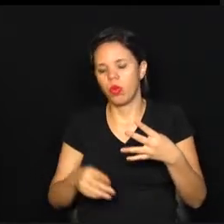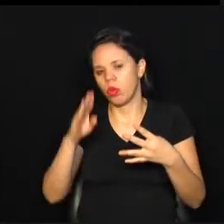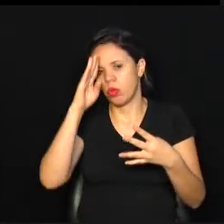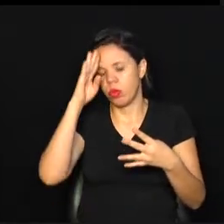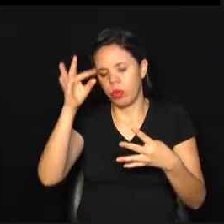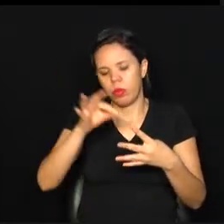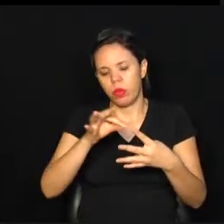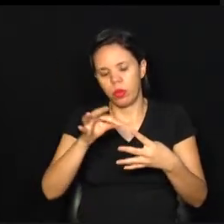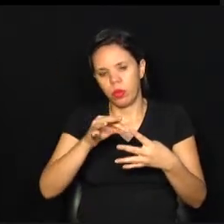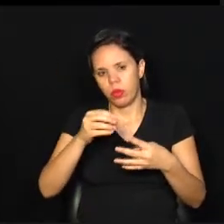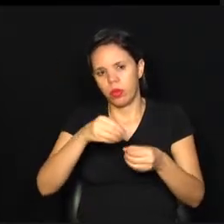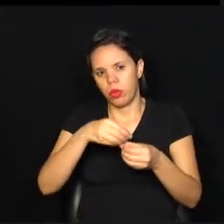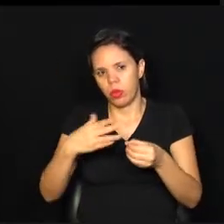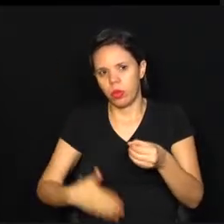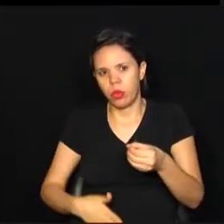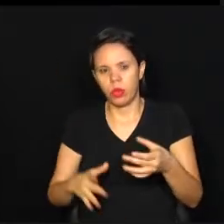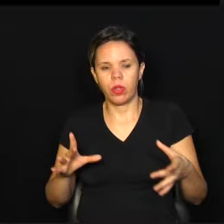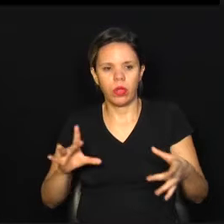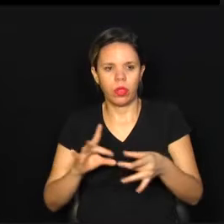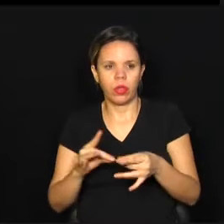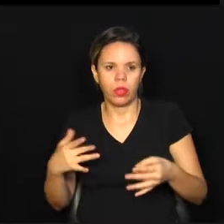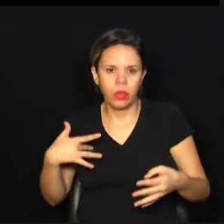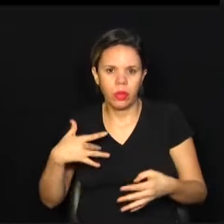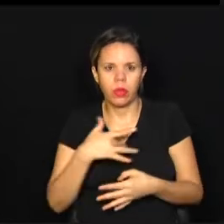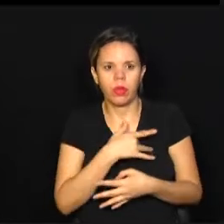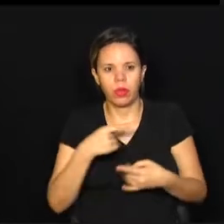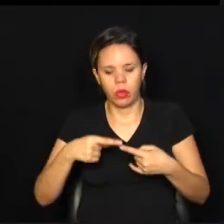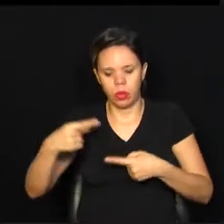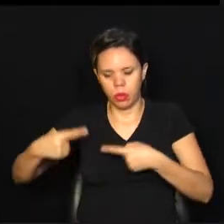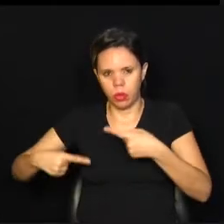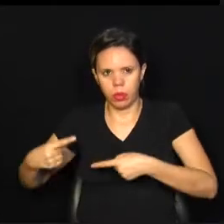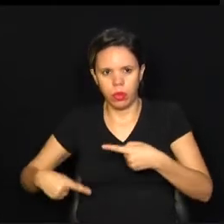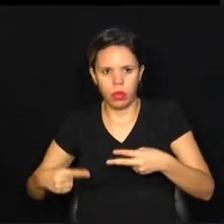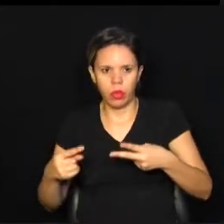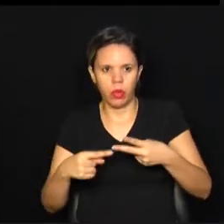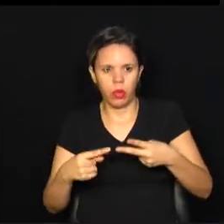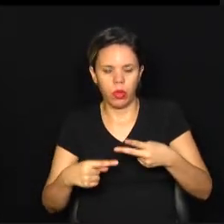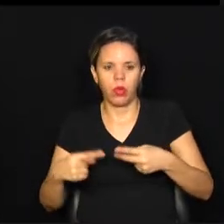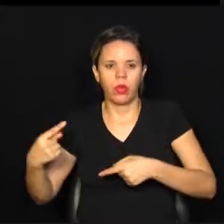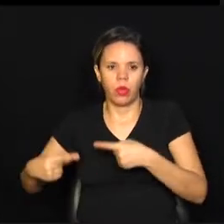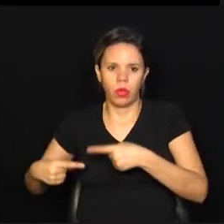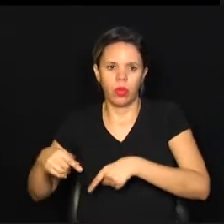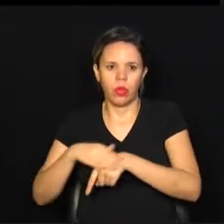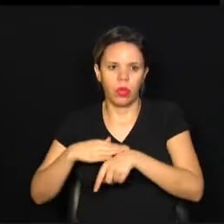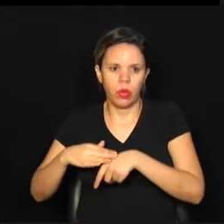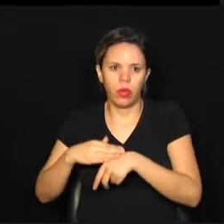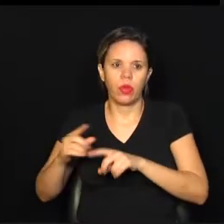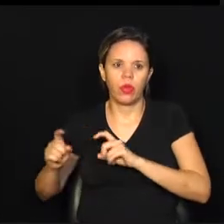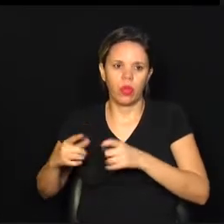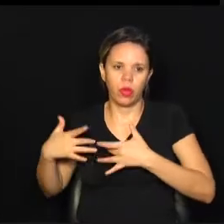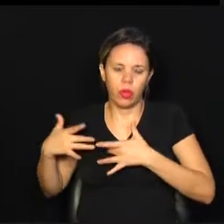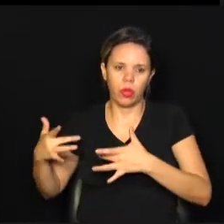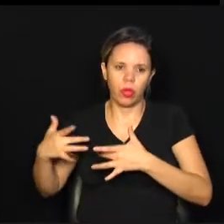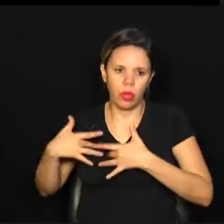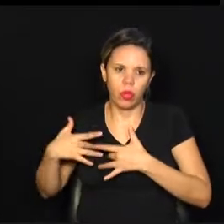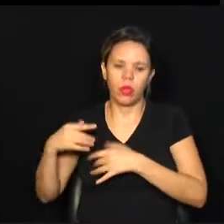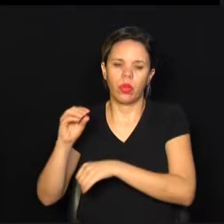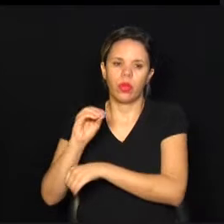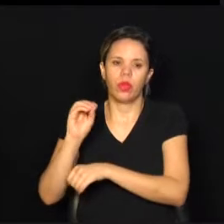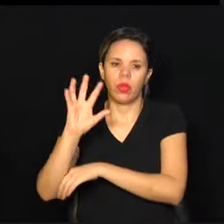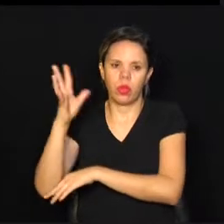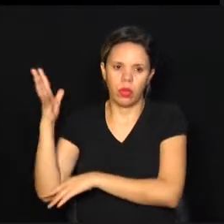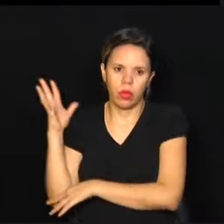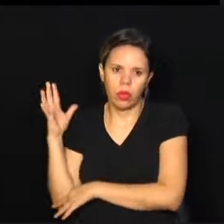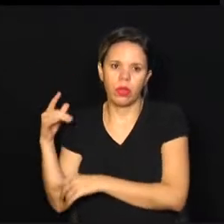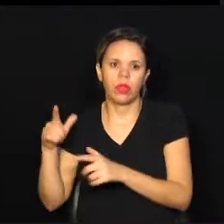né? Um debate que está ligado à saúde e saneamento, um debate que está ligado à solidariedade e à ecologia,